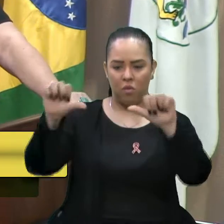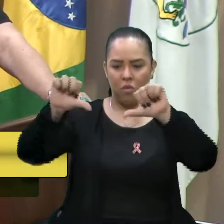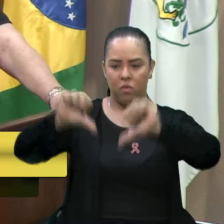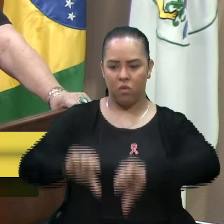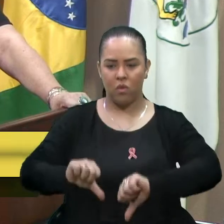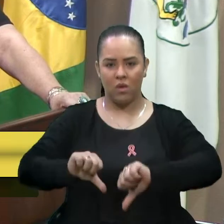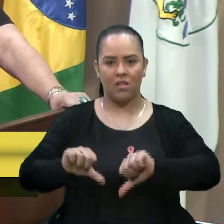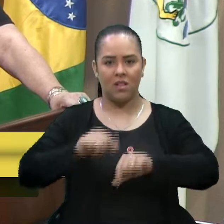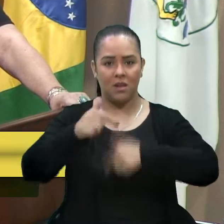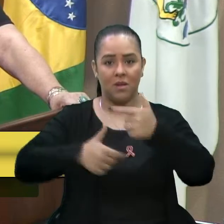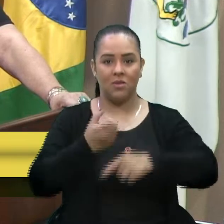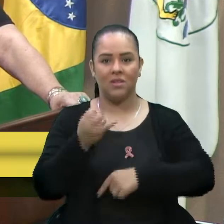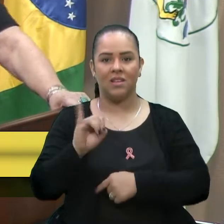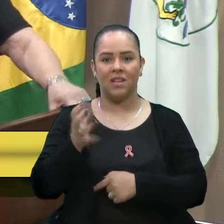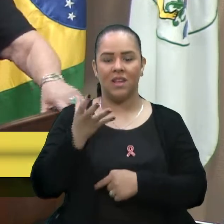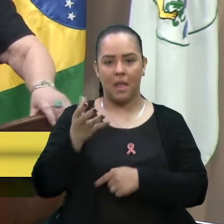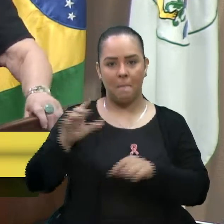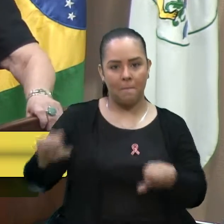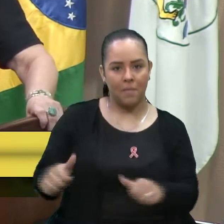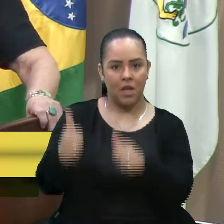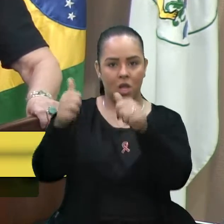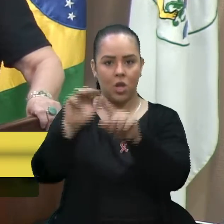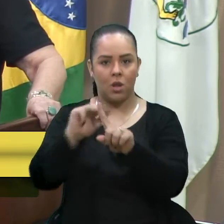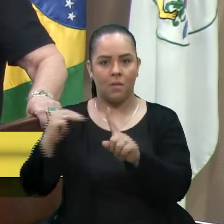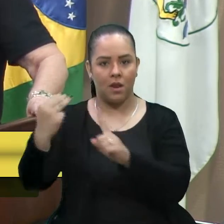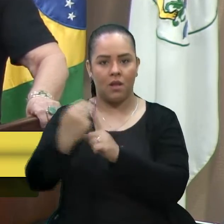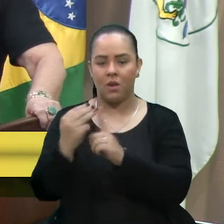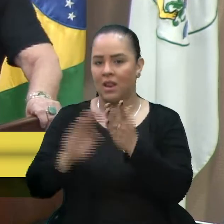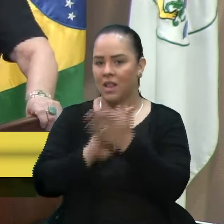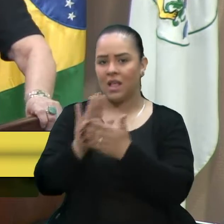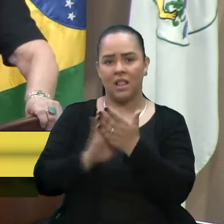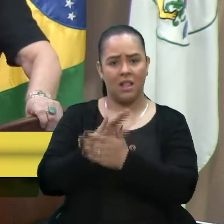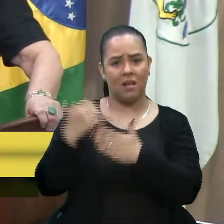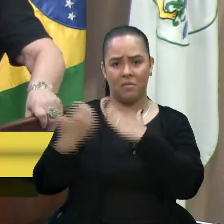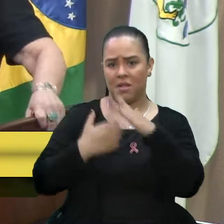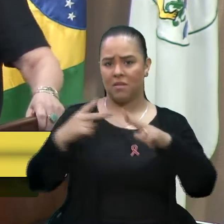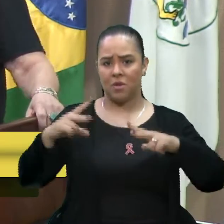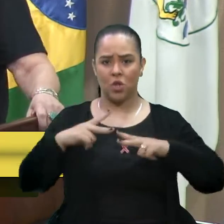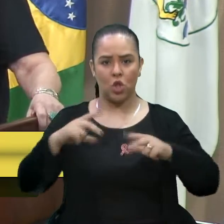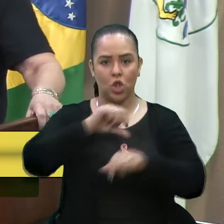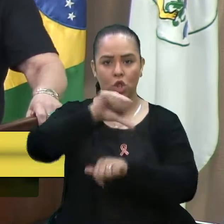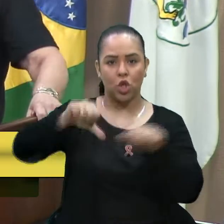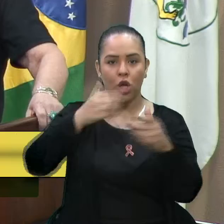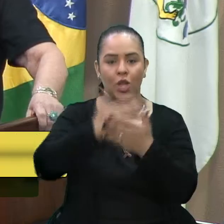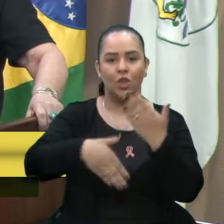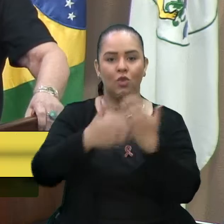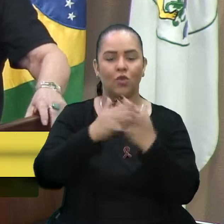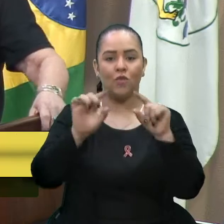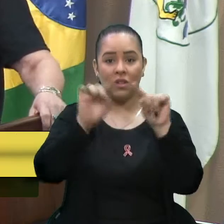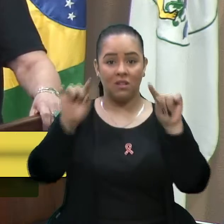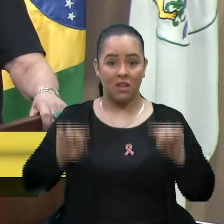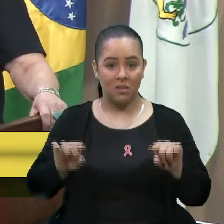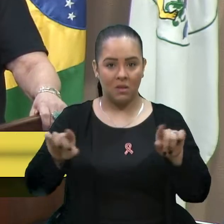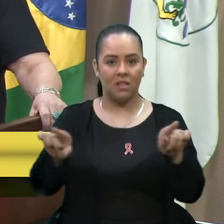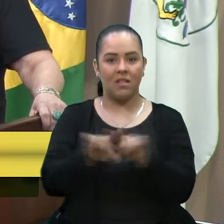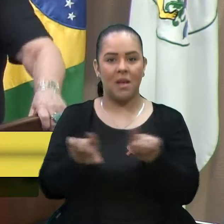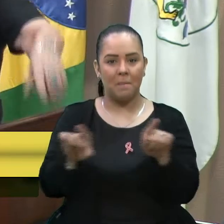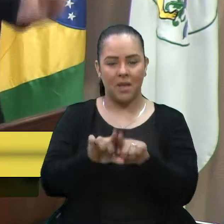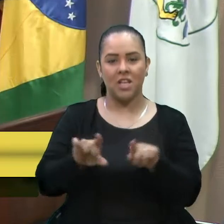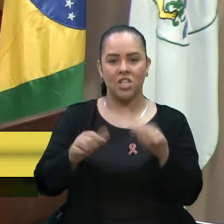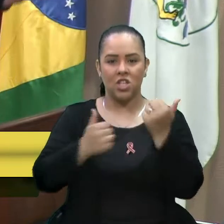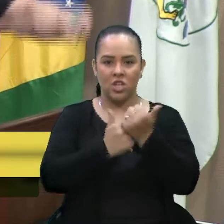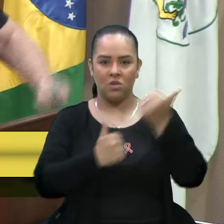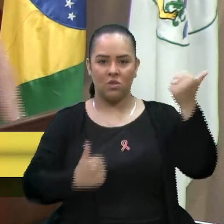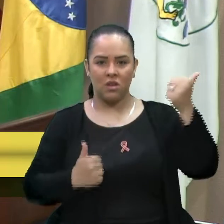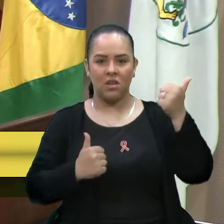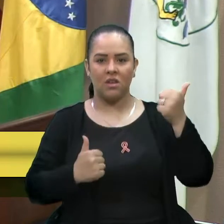ser competitiva no mercado. Empresa privada nenhuma muda todos os funcionários, inclusive a sua direção, e entrega